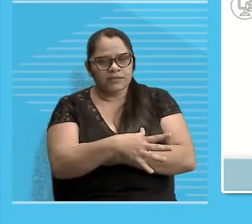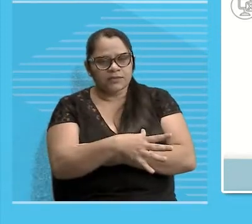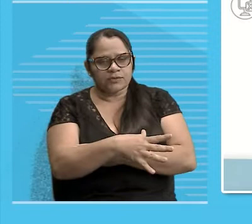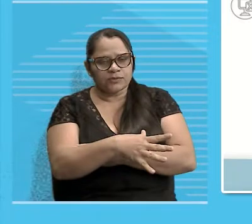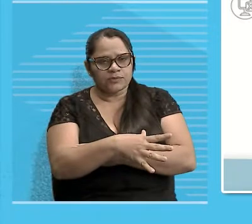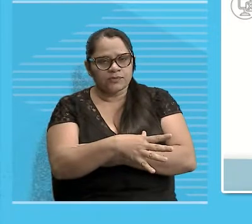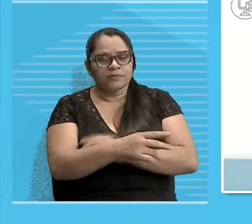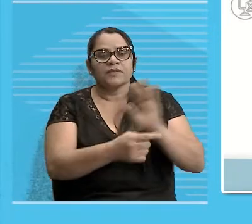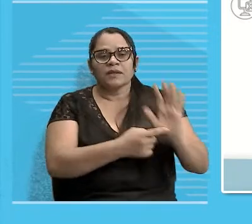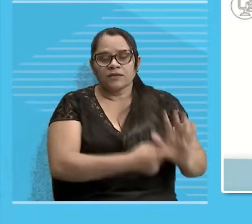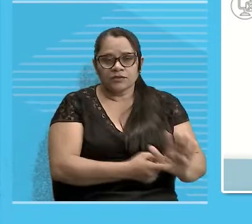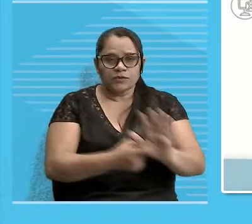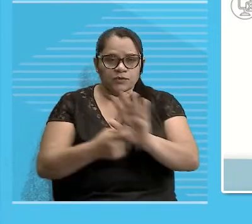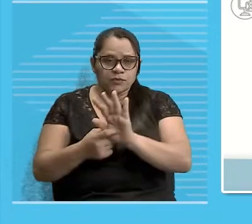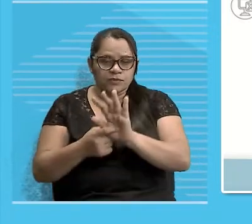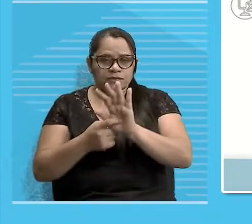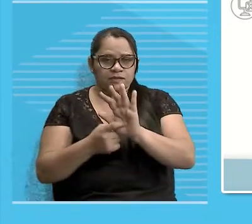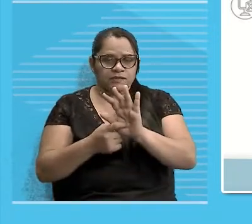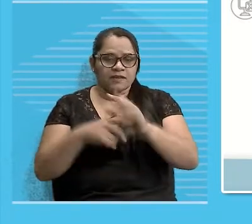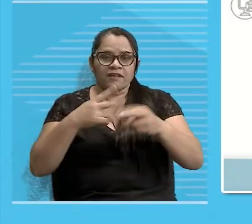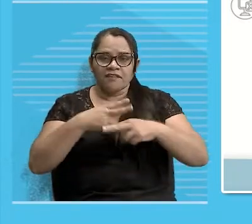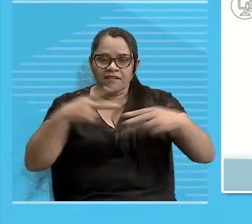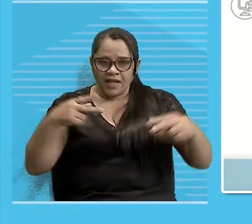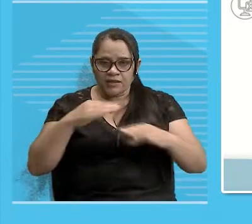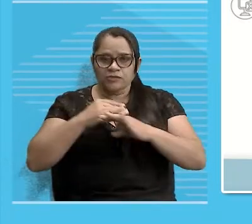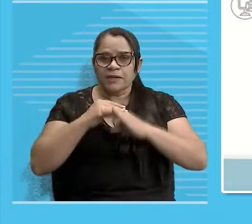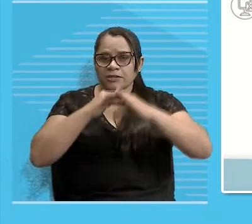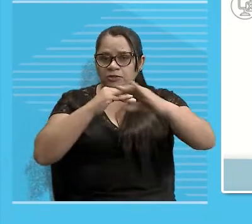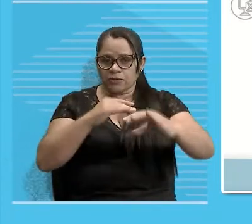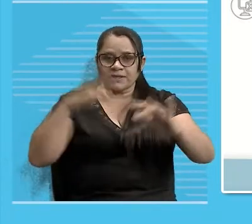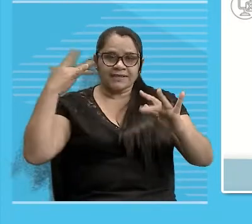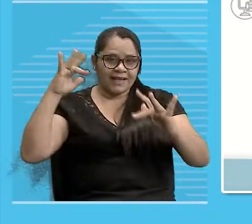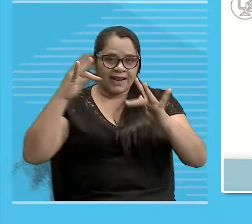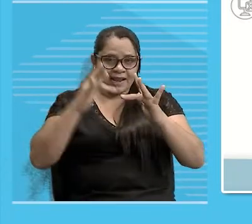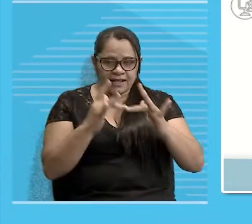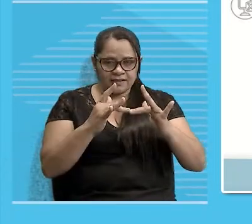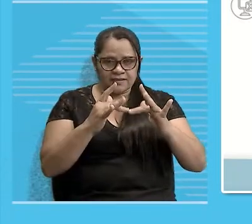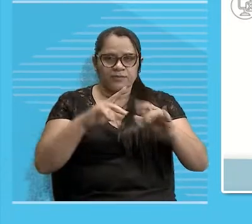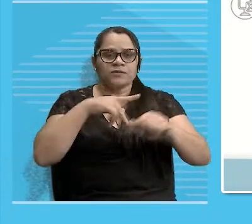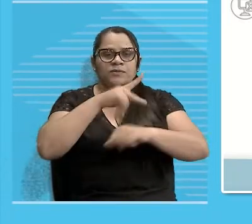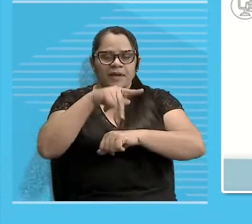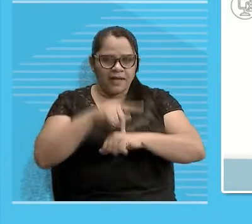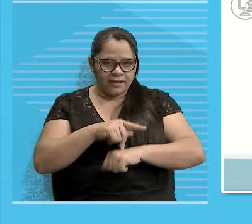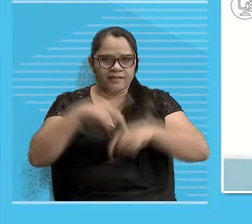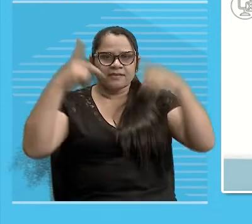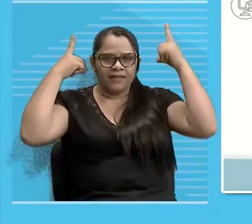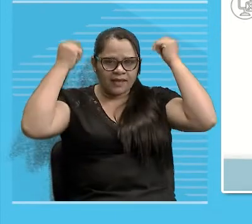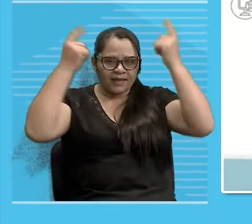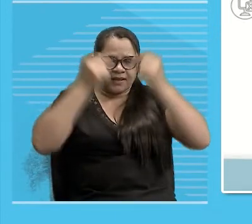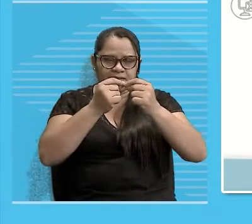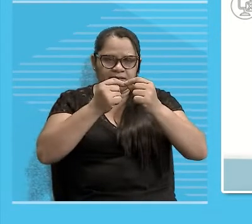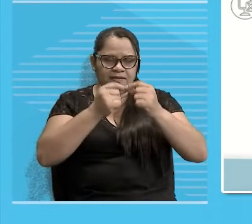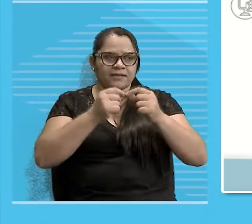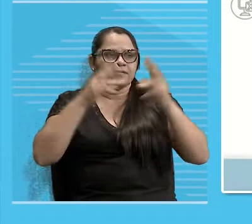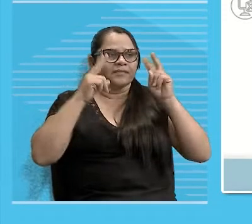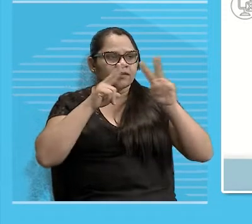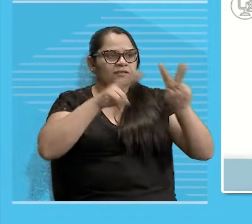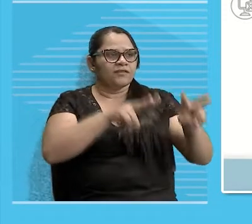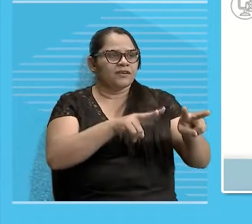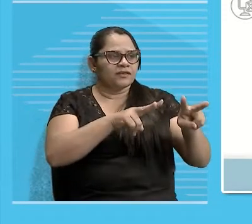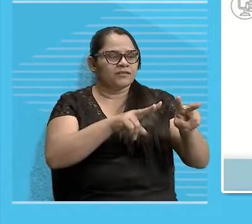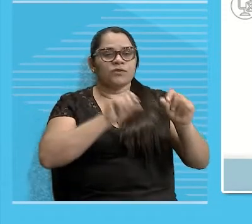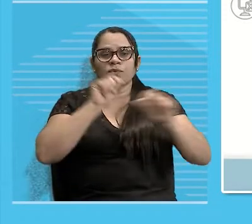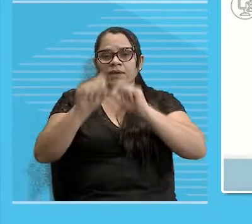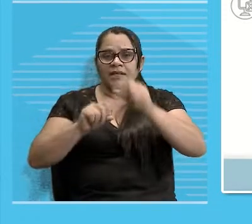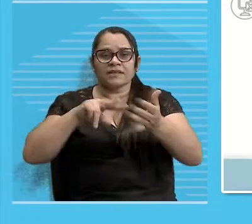trouxe novamente os padrões clássicos da Grécia Antiga, tá bom? Então olha aí, o que é o